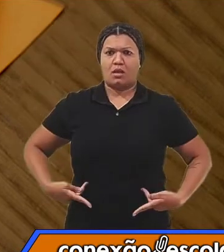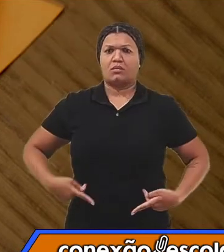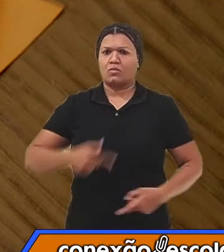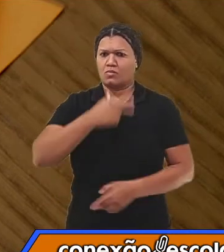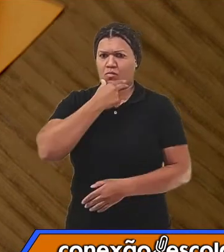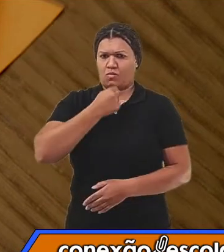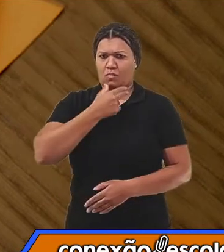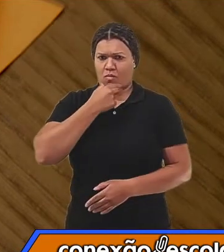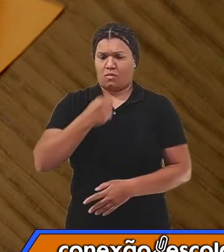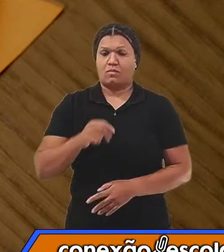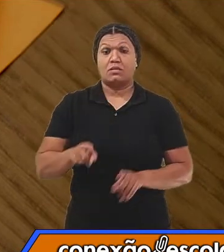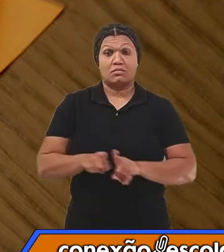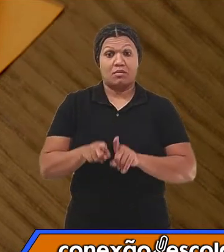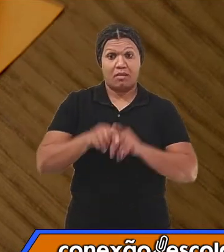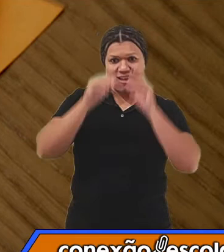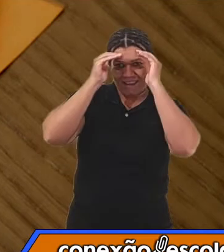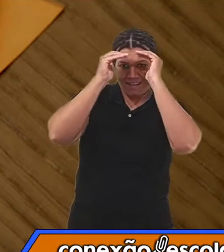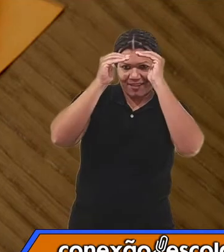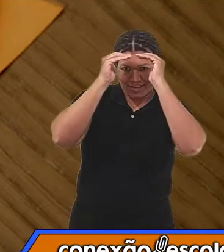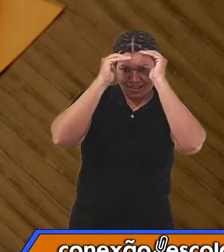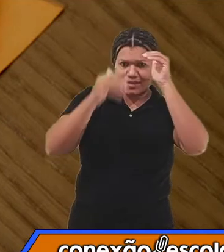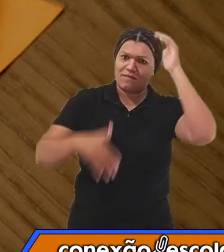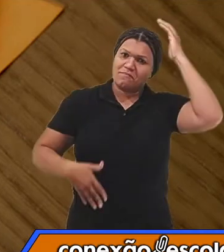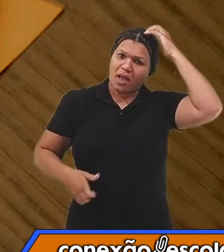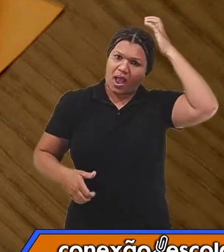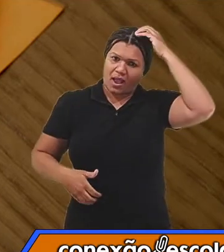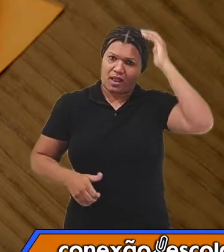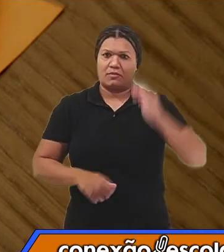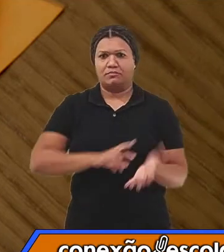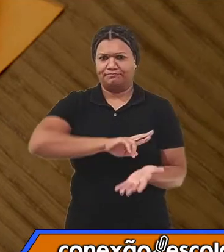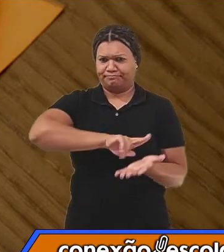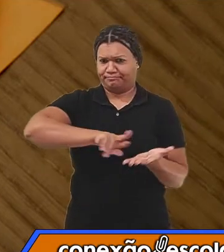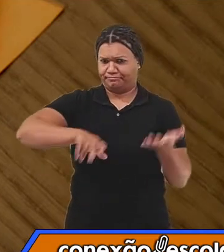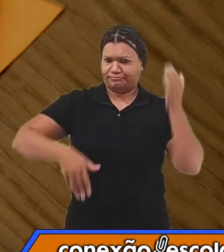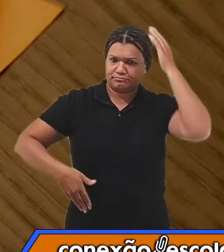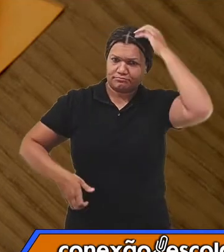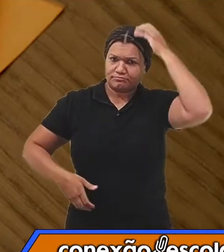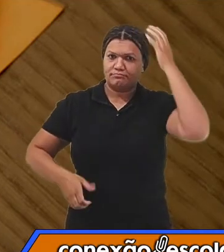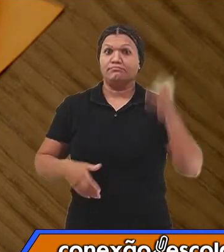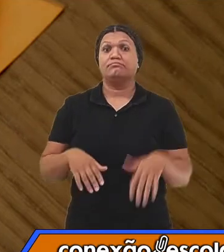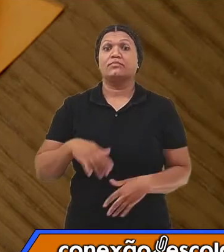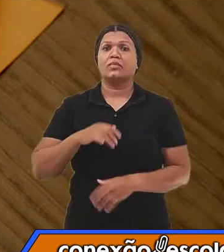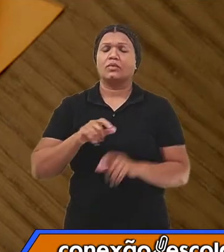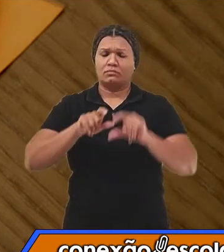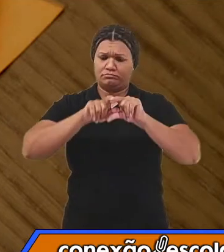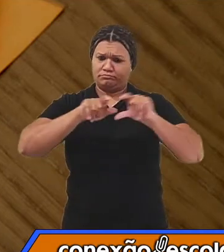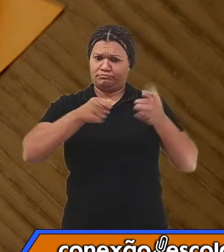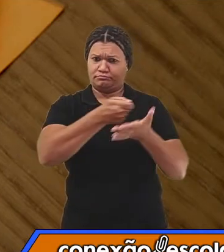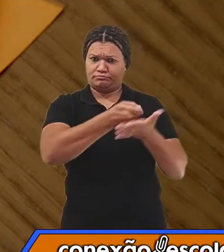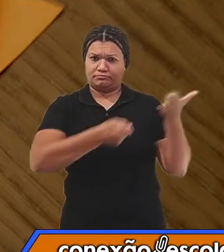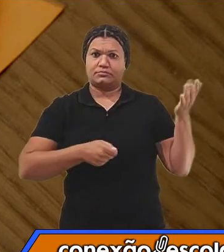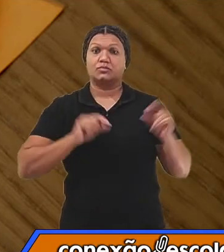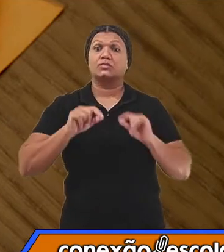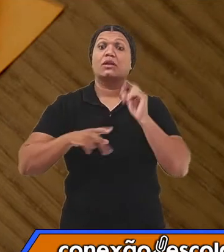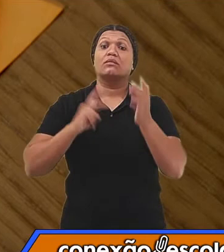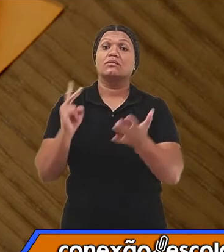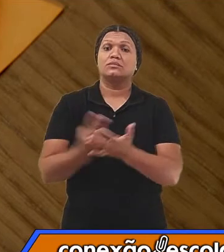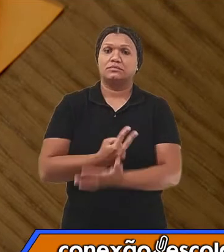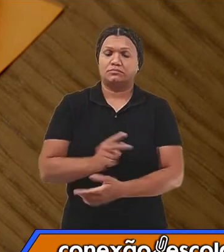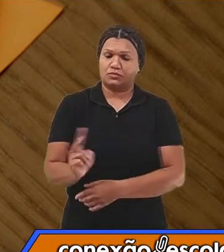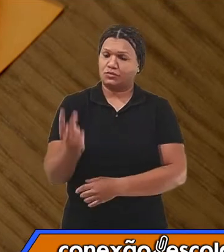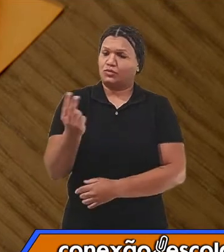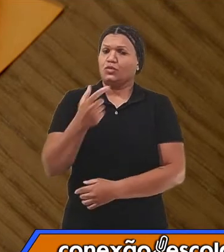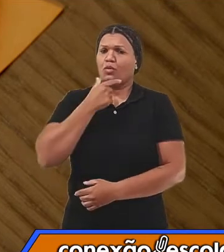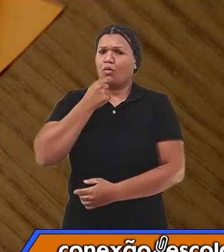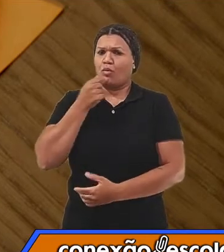súditos do macaco. O enredo é o que acontece. Dois homens se perdem na floresta, são levados perante um